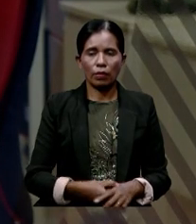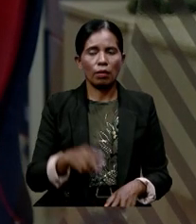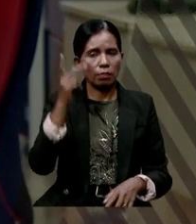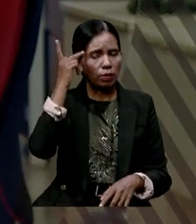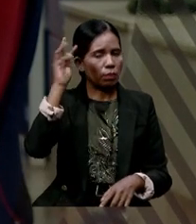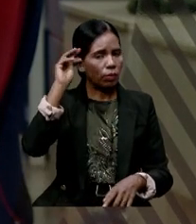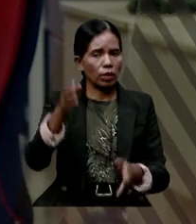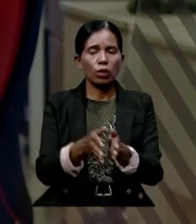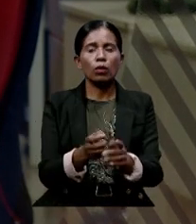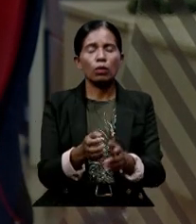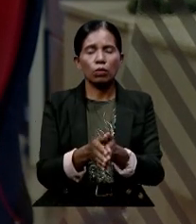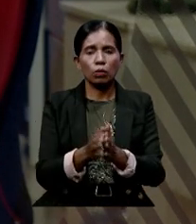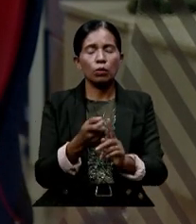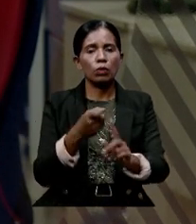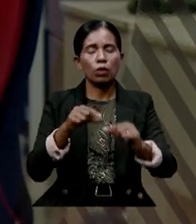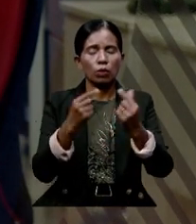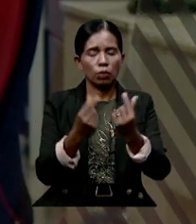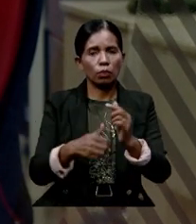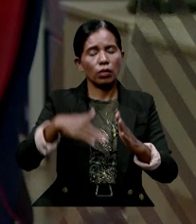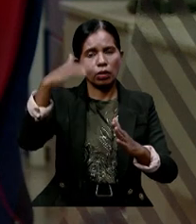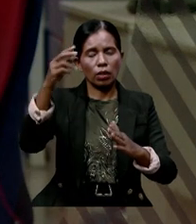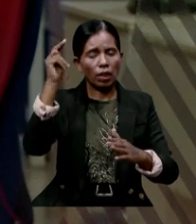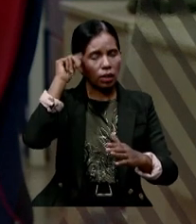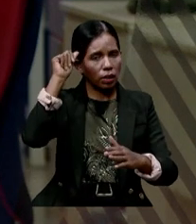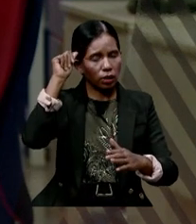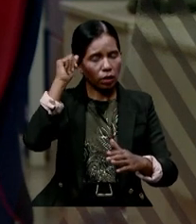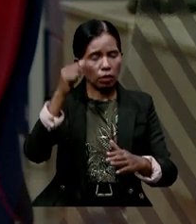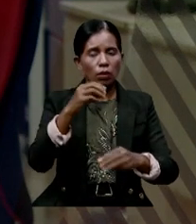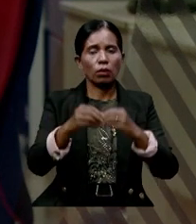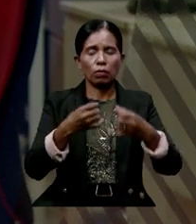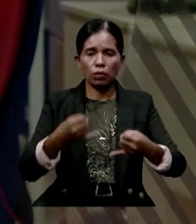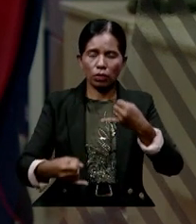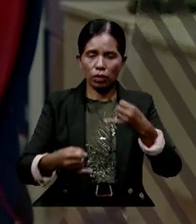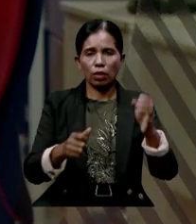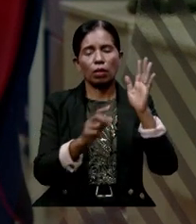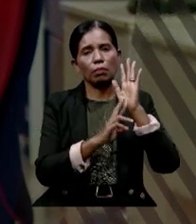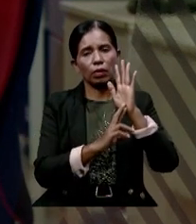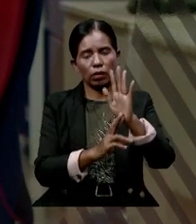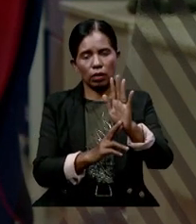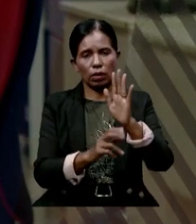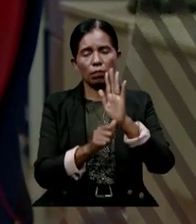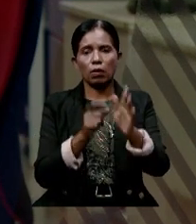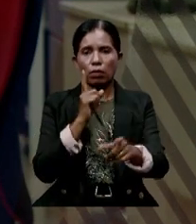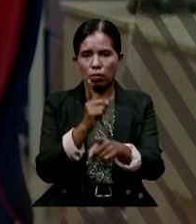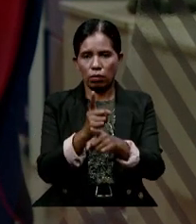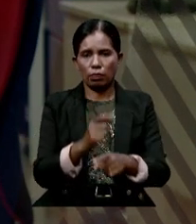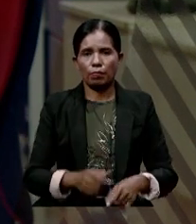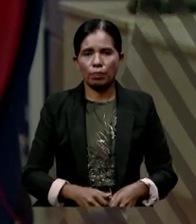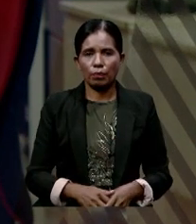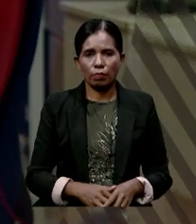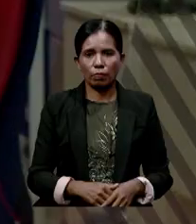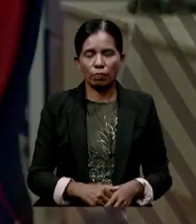Primeiro-ministro, o seu grupo alto nível, Nebihal analisa o setor de justiça e apresenta recomendações concretas.